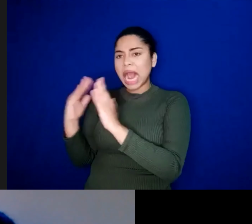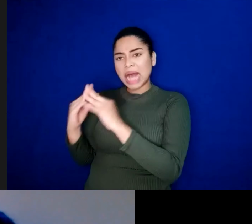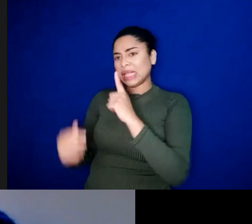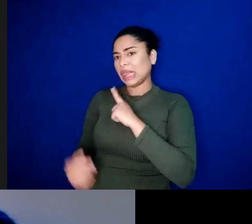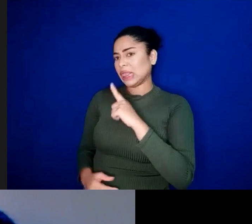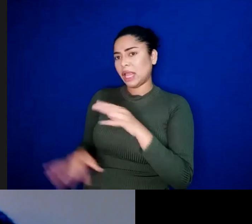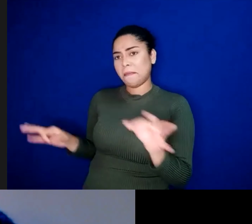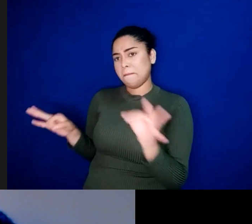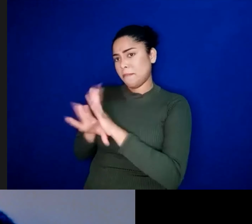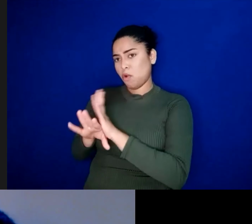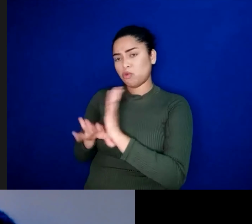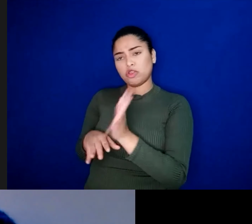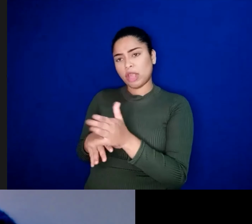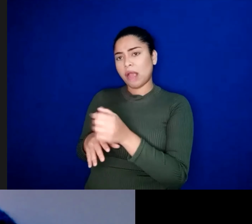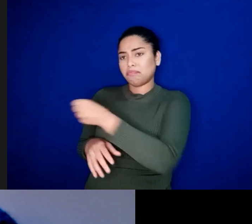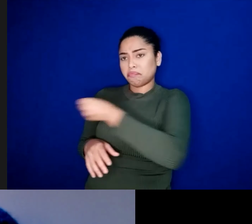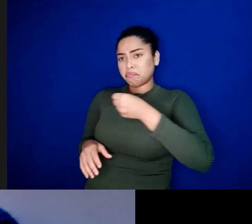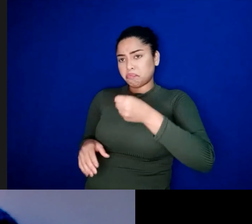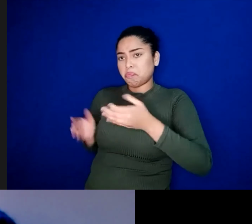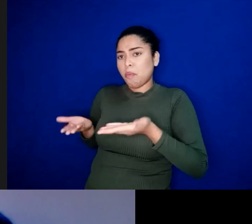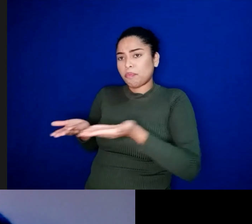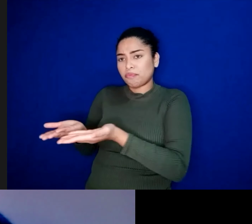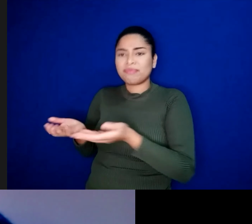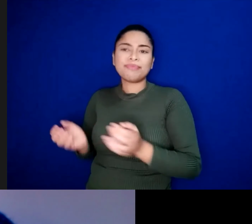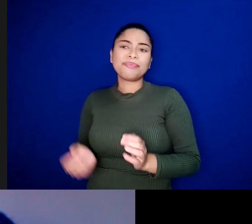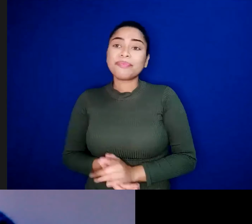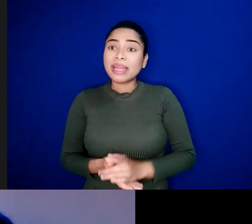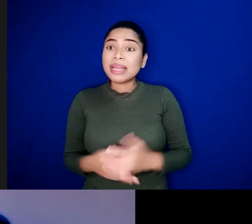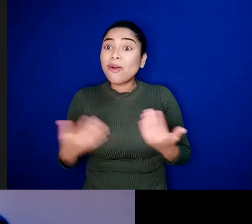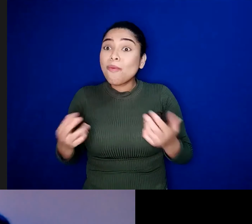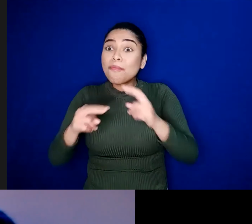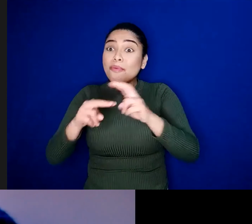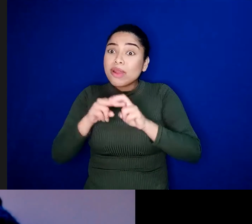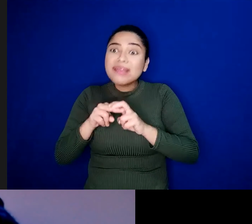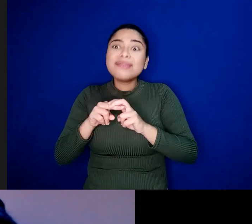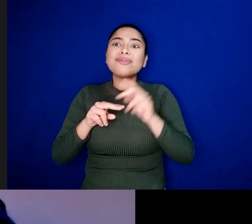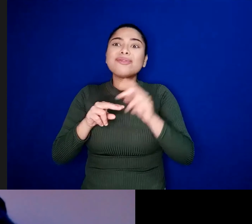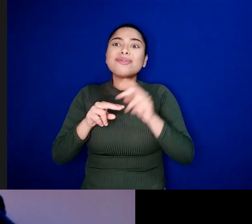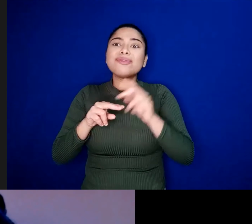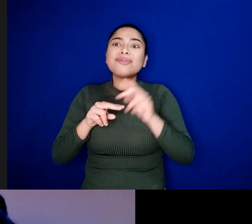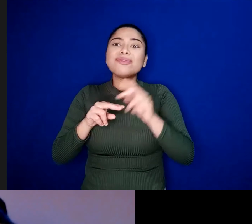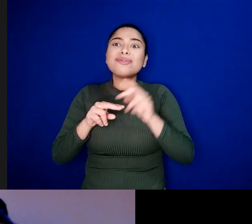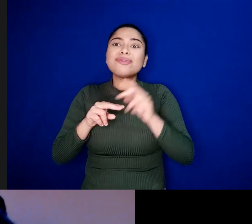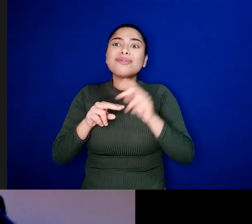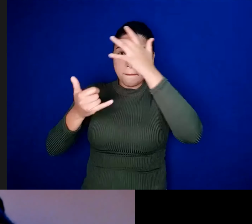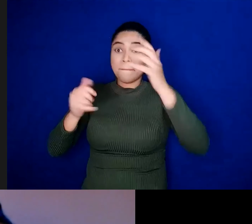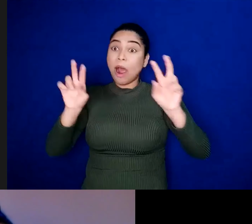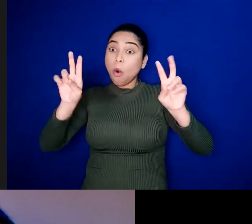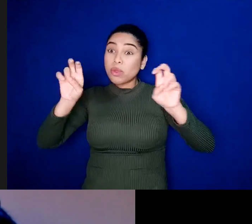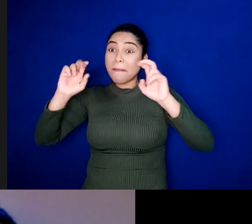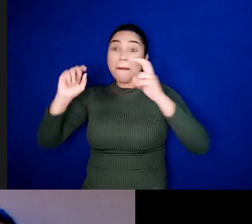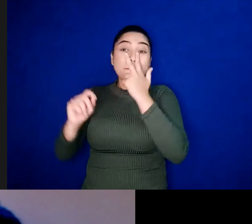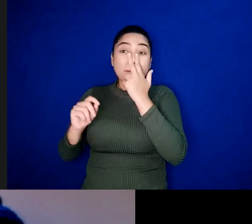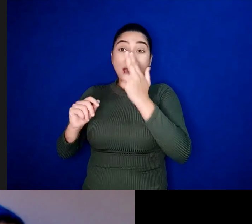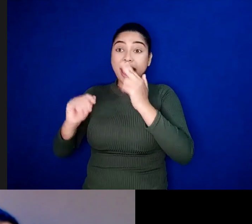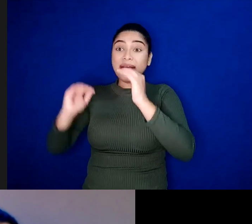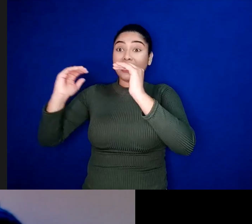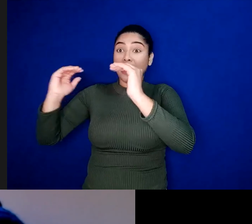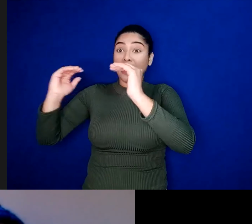tecnologias ao acaba sendo elitizada nesse ponto porque quem tem dinheiro para investir vai conseguir ter